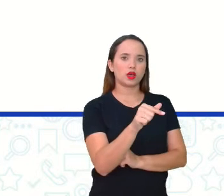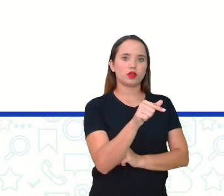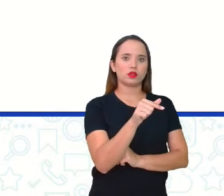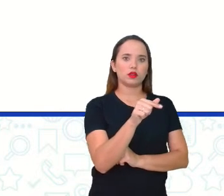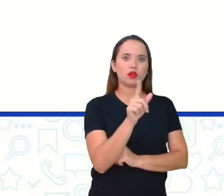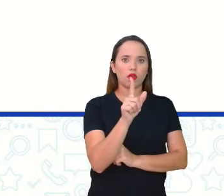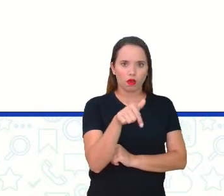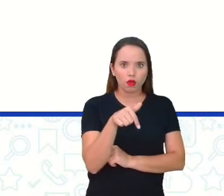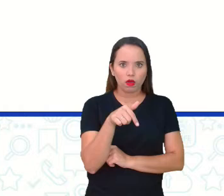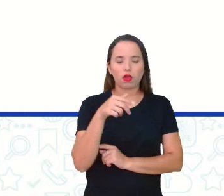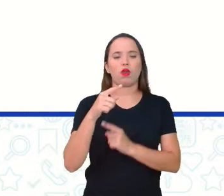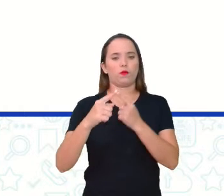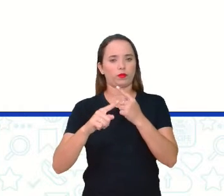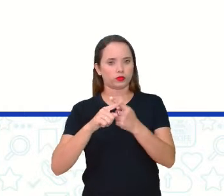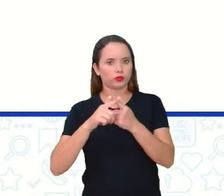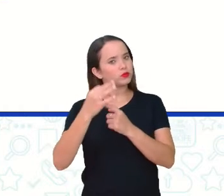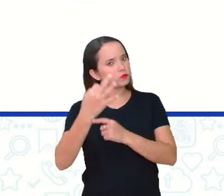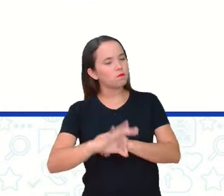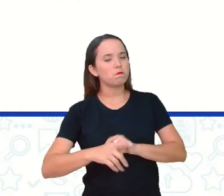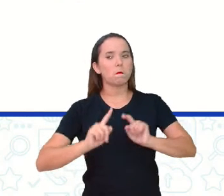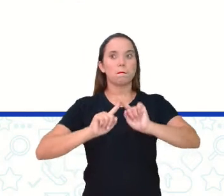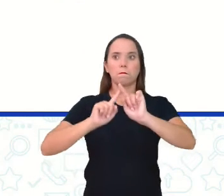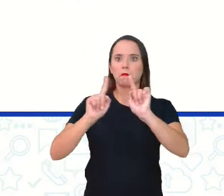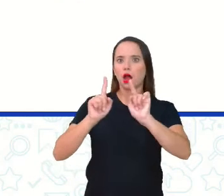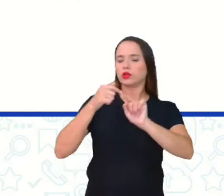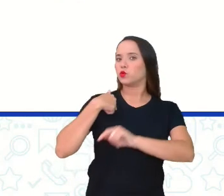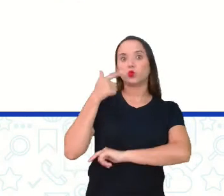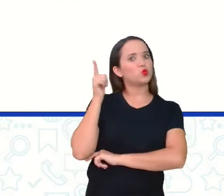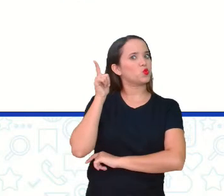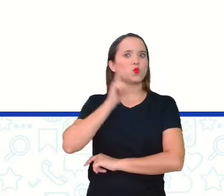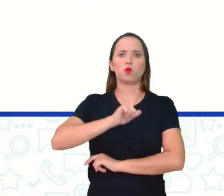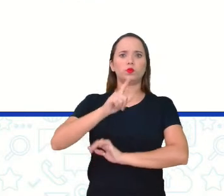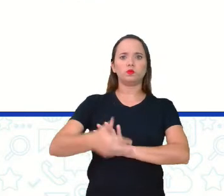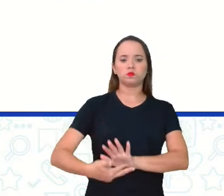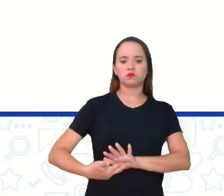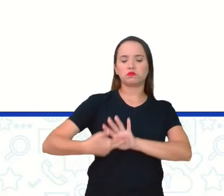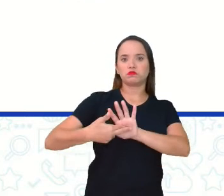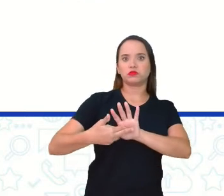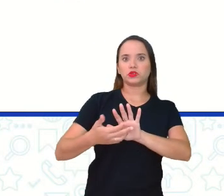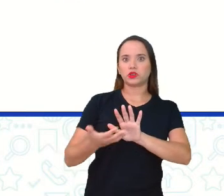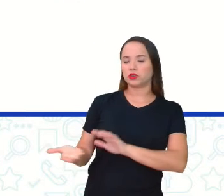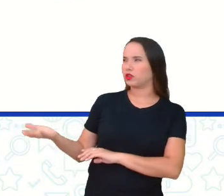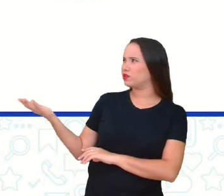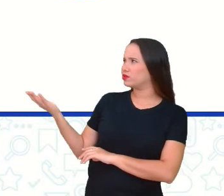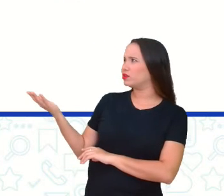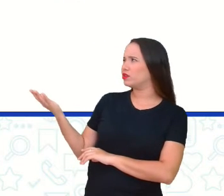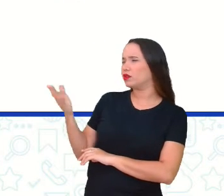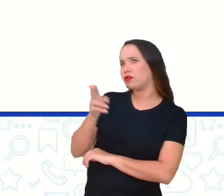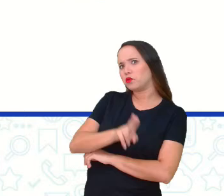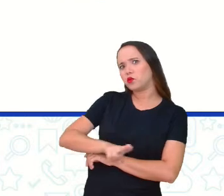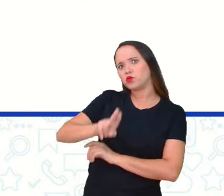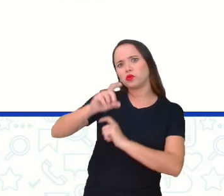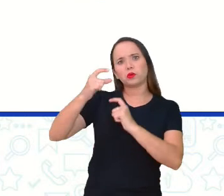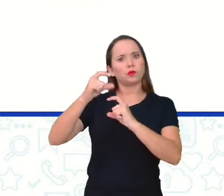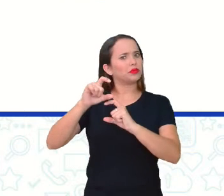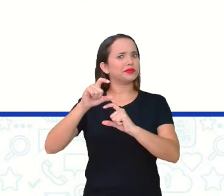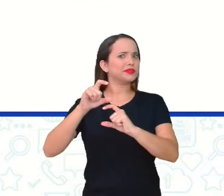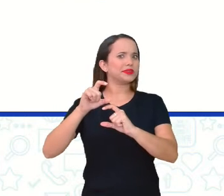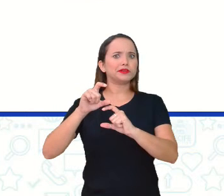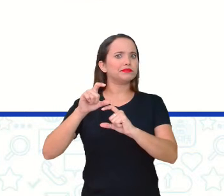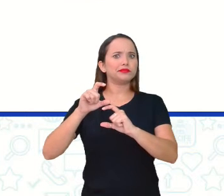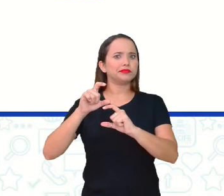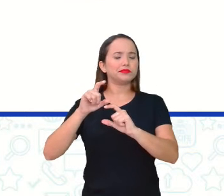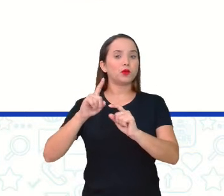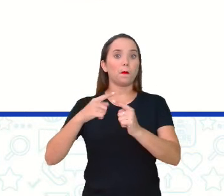uma multiplicação, só que eu não vou conseguir representar essa multiplicação através de uma potenciação.